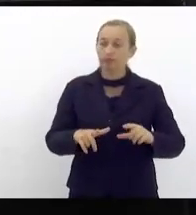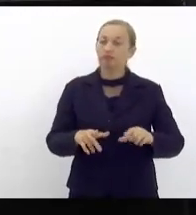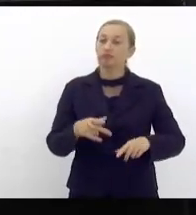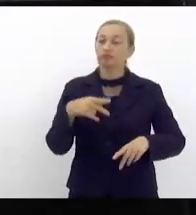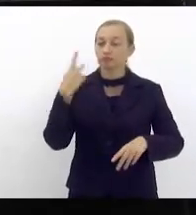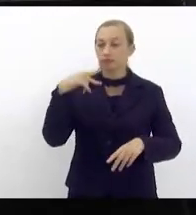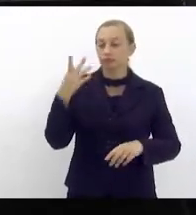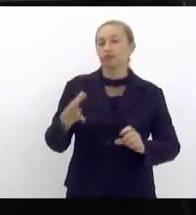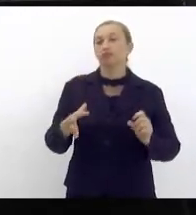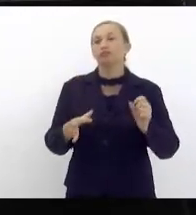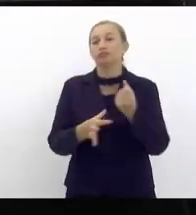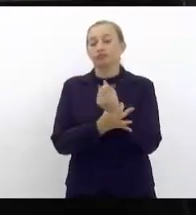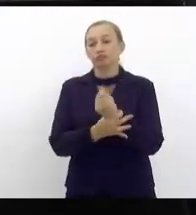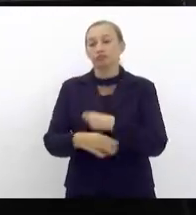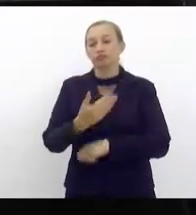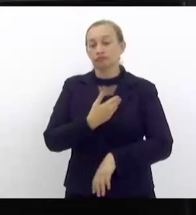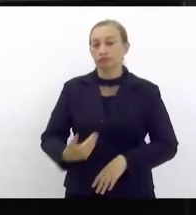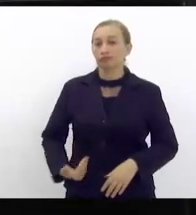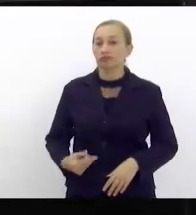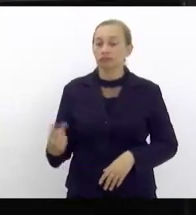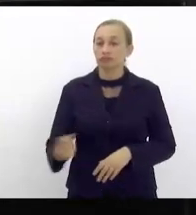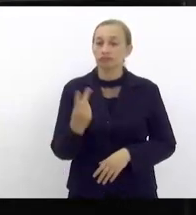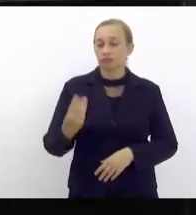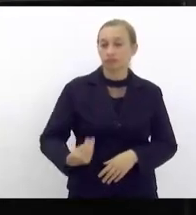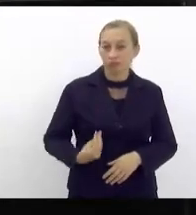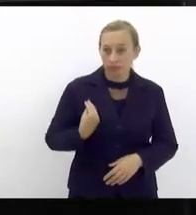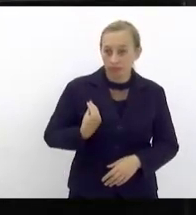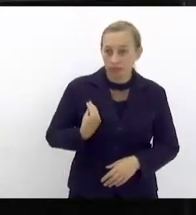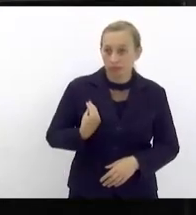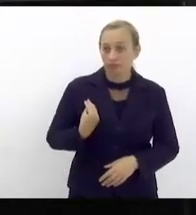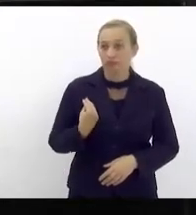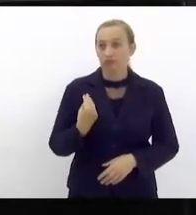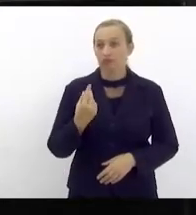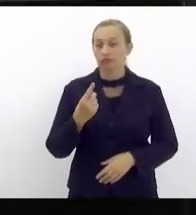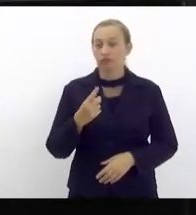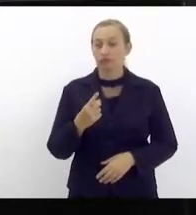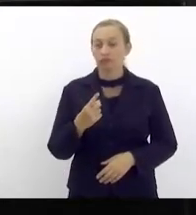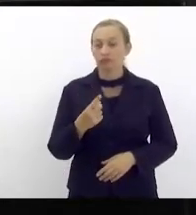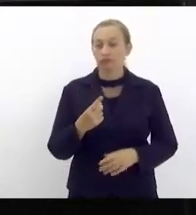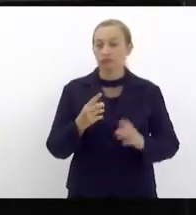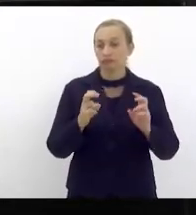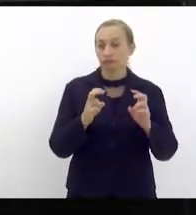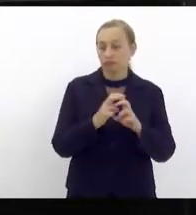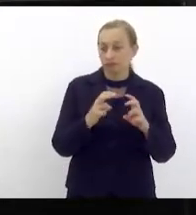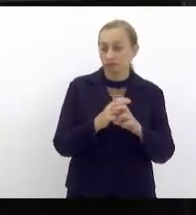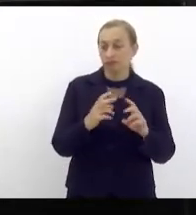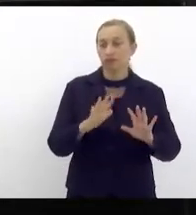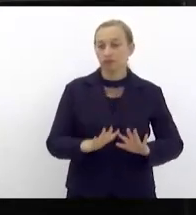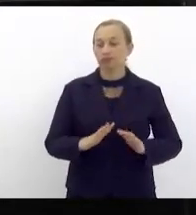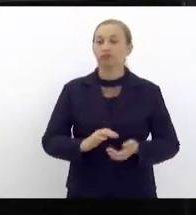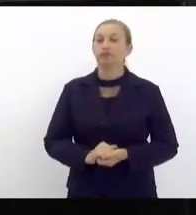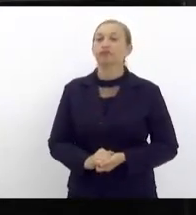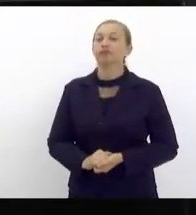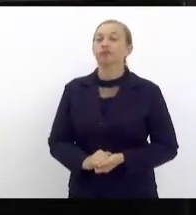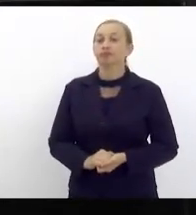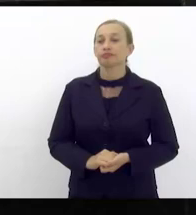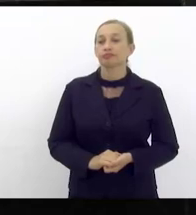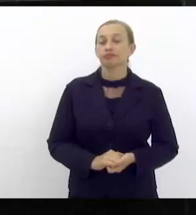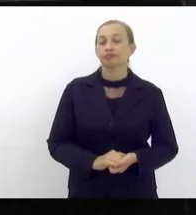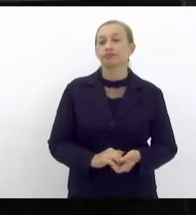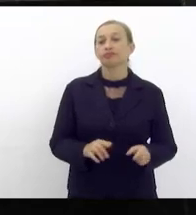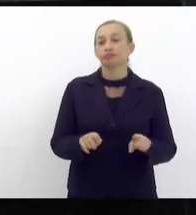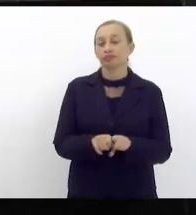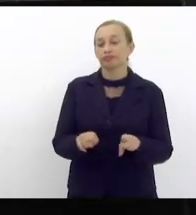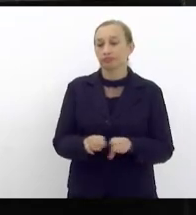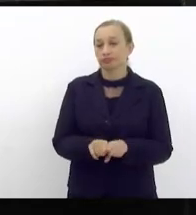de segurança pública e priorizasse a vida em vez de fomentar os conflitos Além